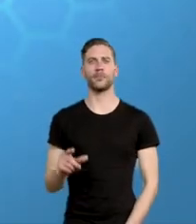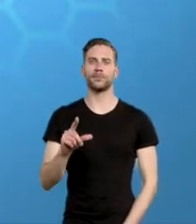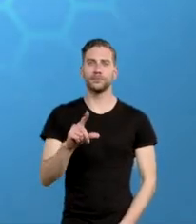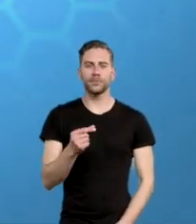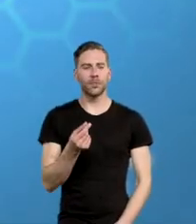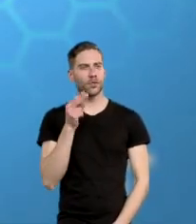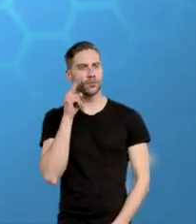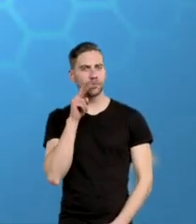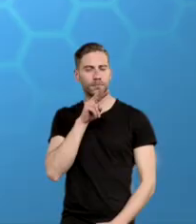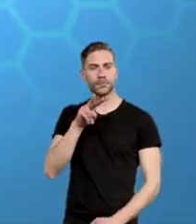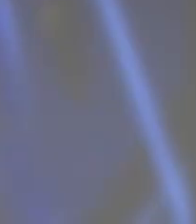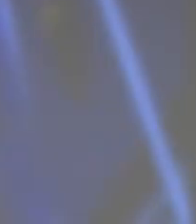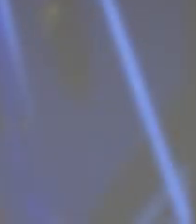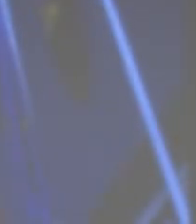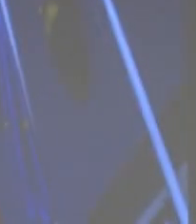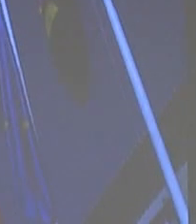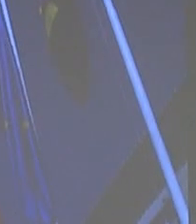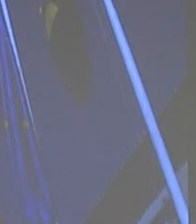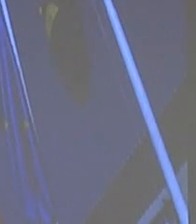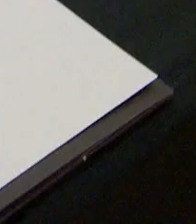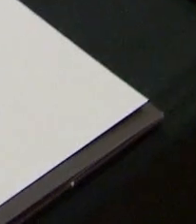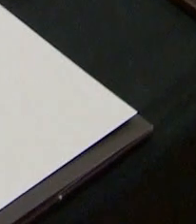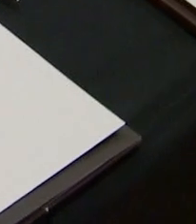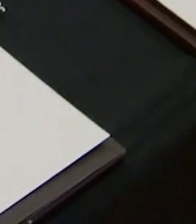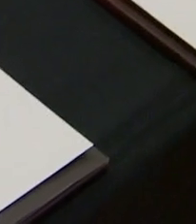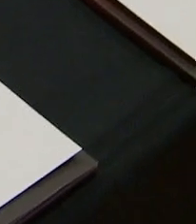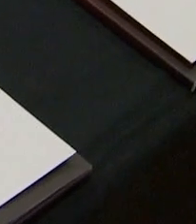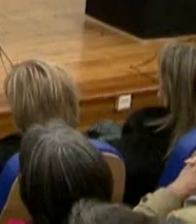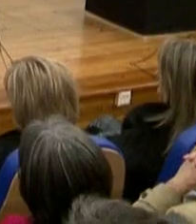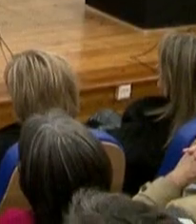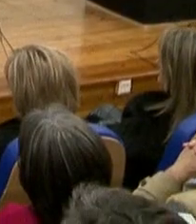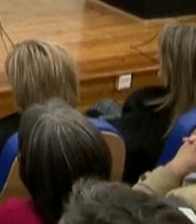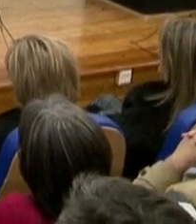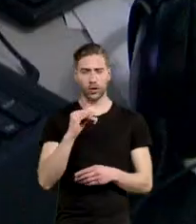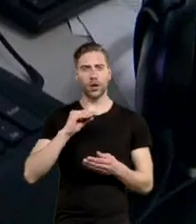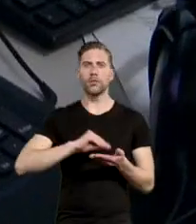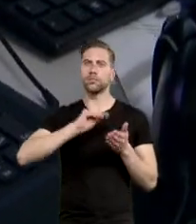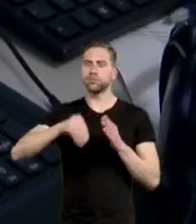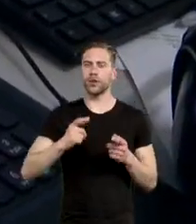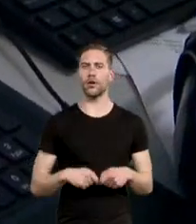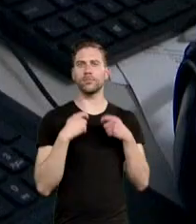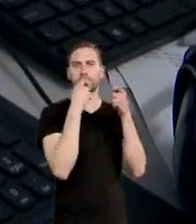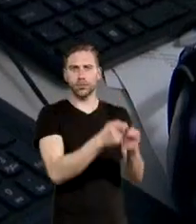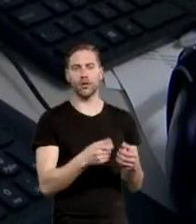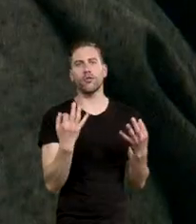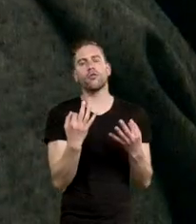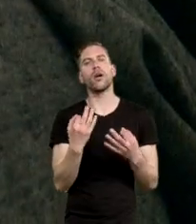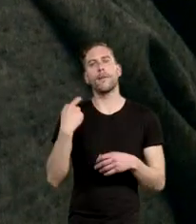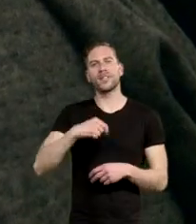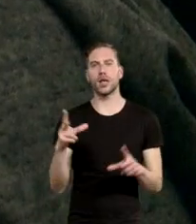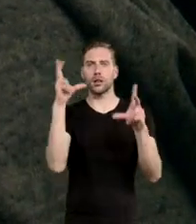Acompanhamos de perto a tomada de posse do professor Dr. Rui Antunes, o novo presidente da Escola Superior de Educação de